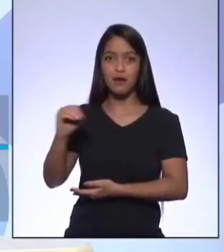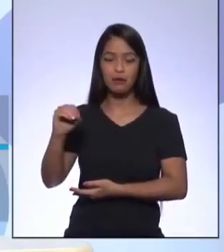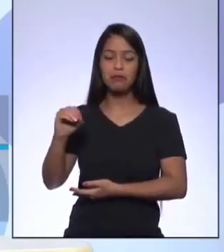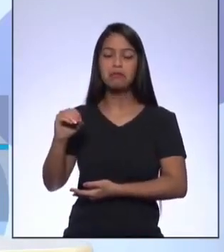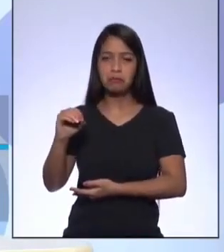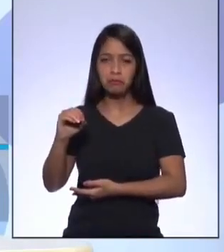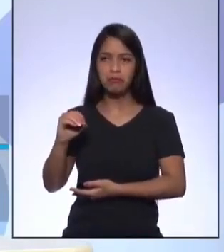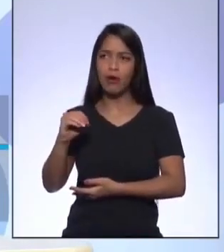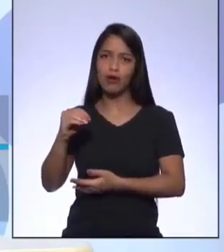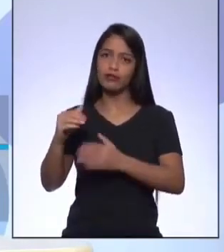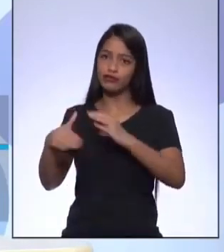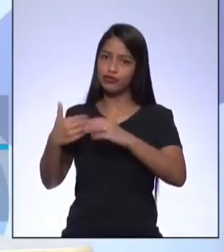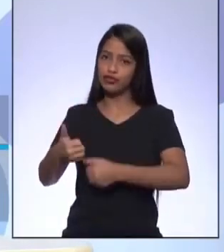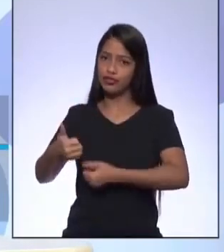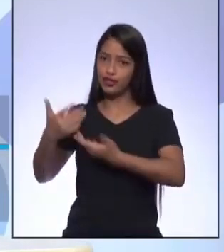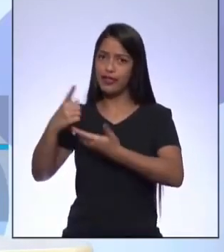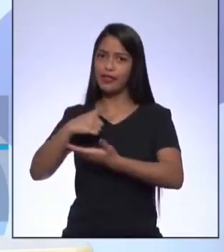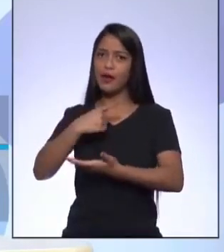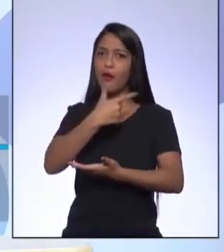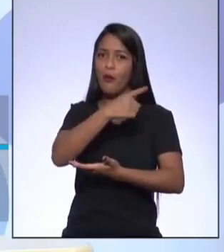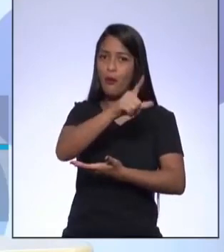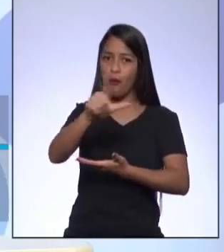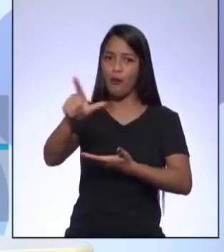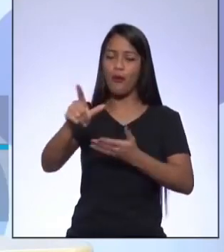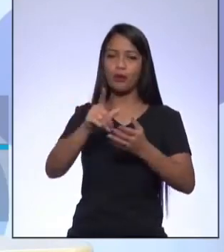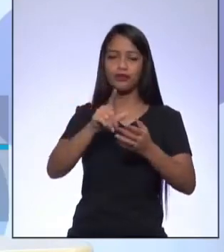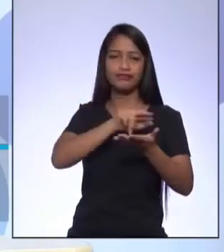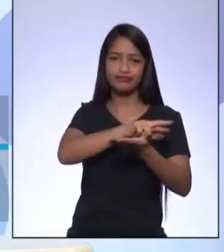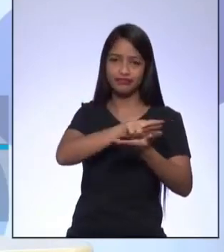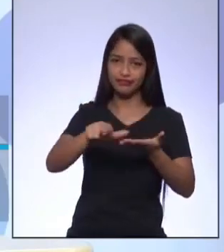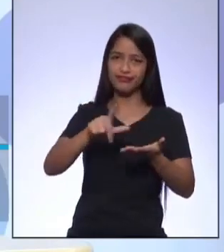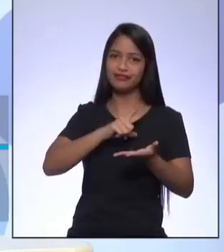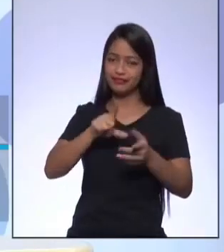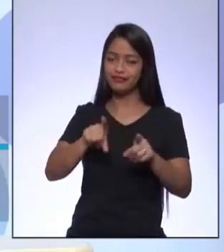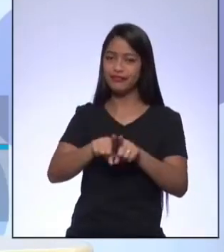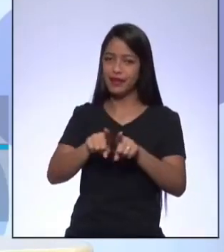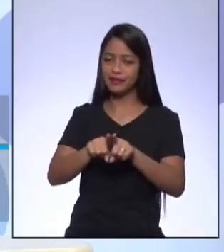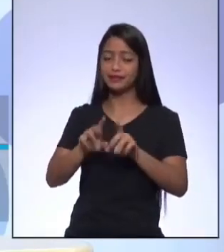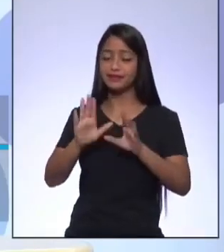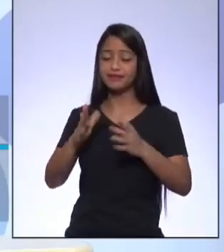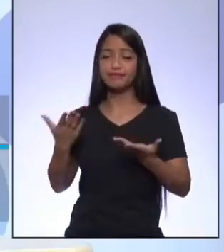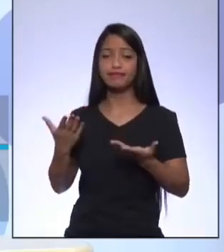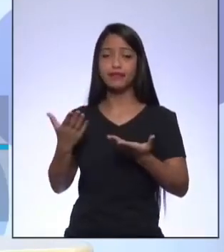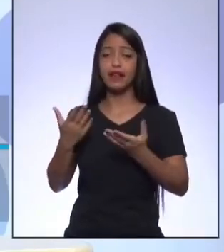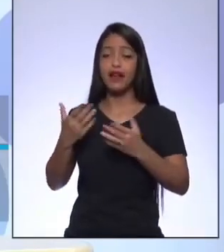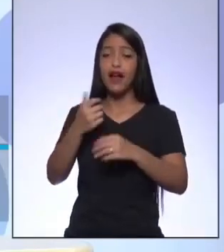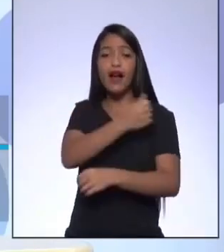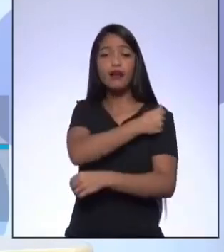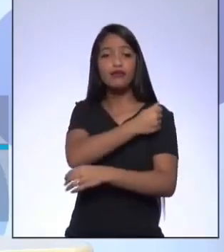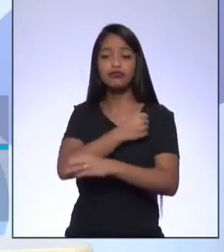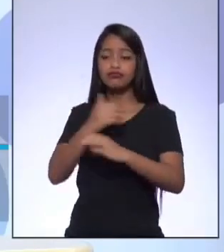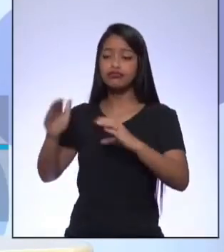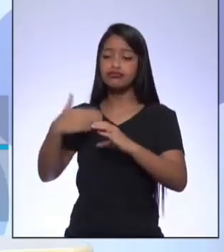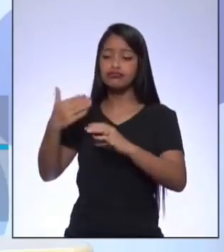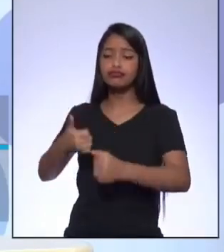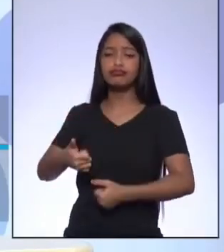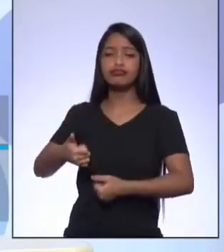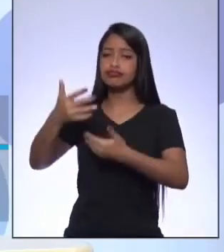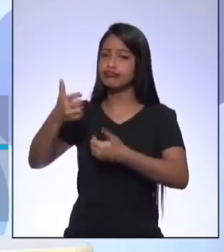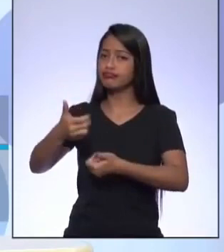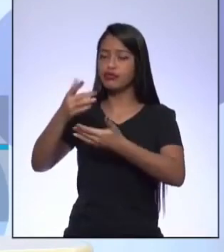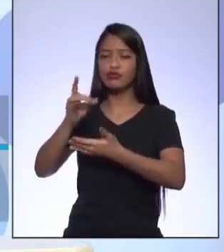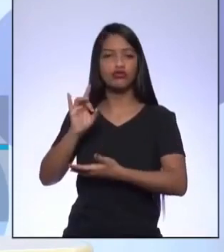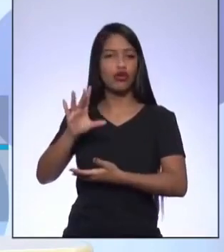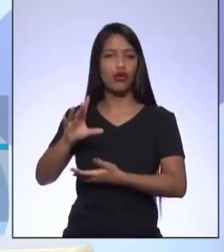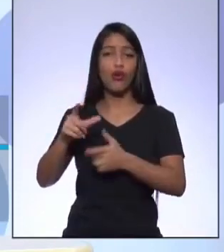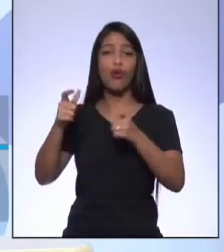temos. Lembrando que a participação dos alunos, infelizmente, eu só consigo através do chat, tá? Então, através do aplicativo